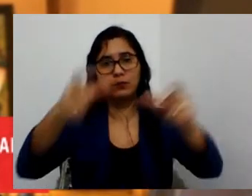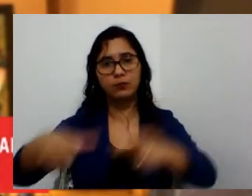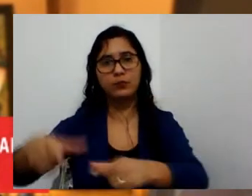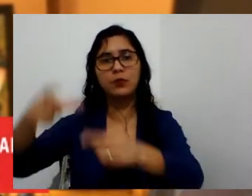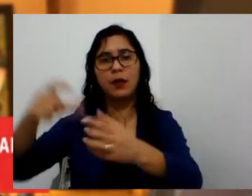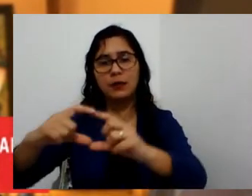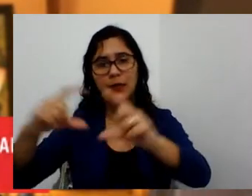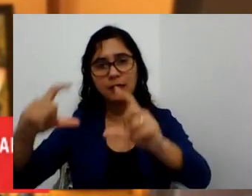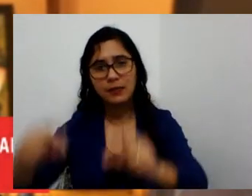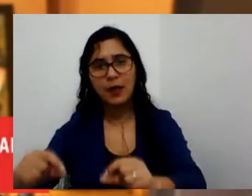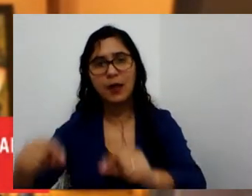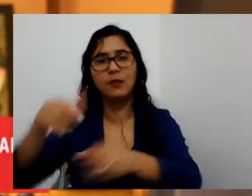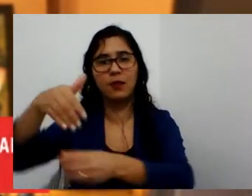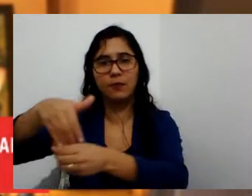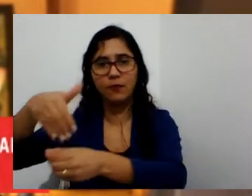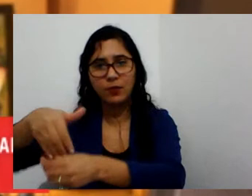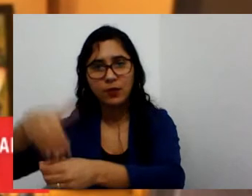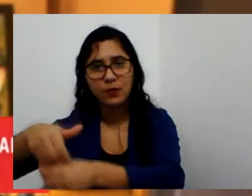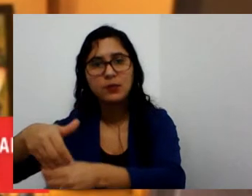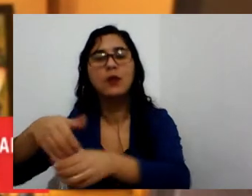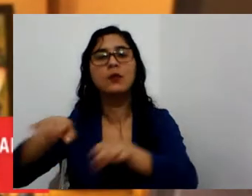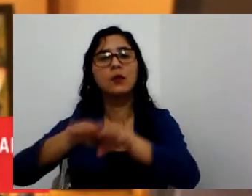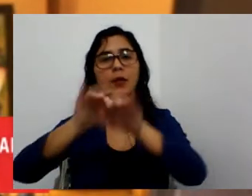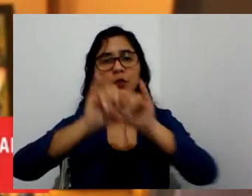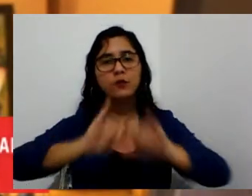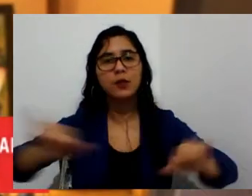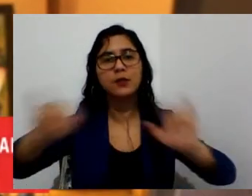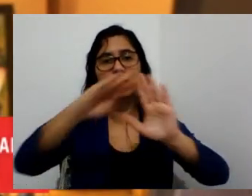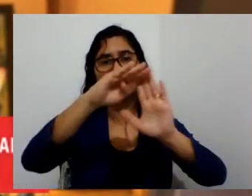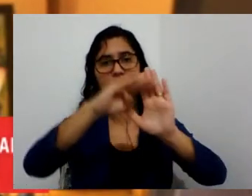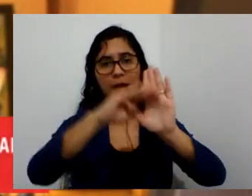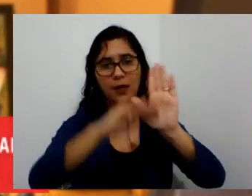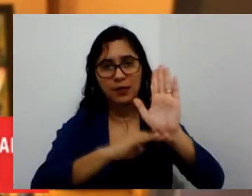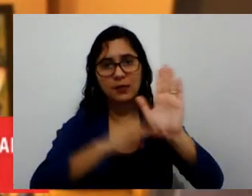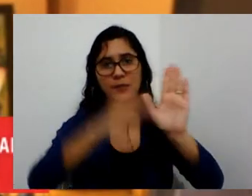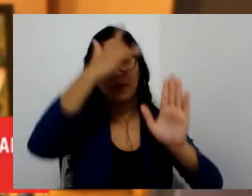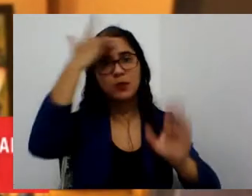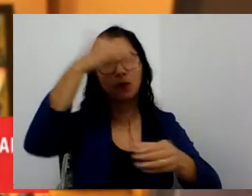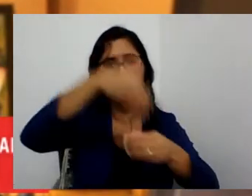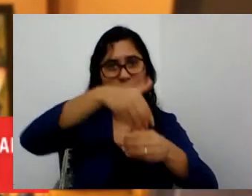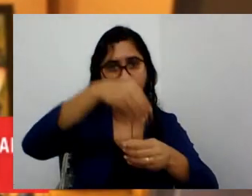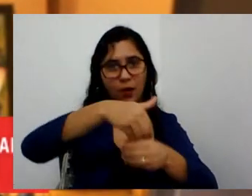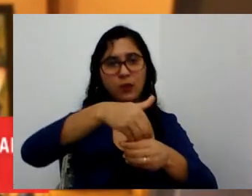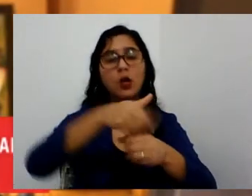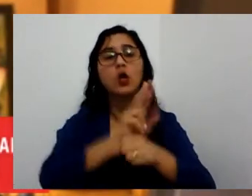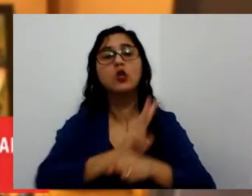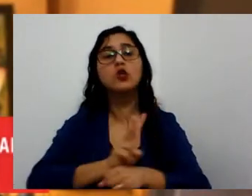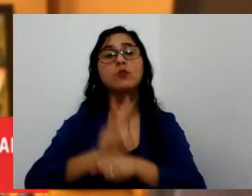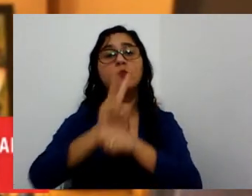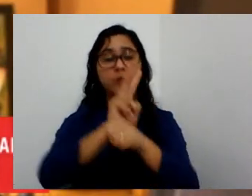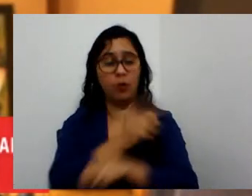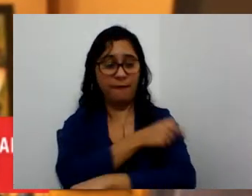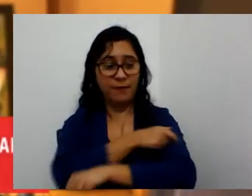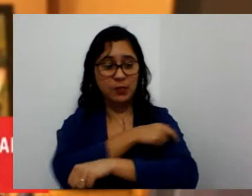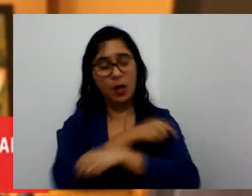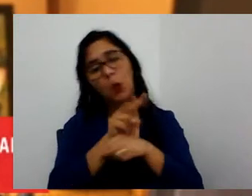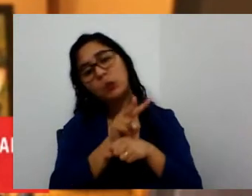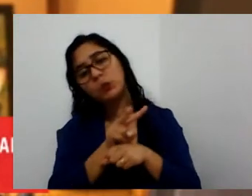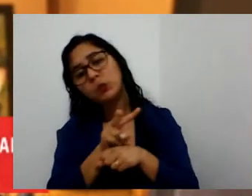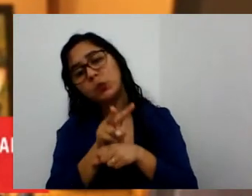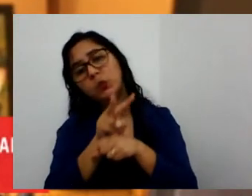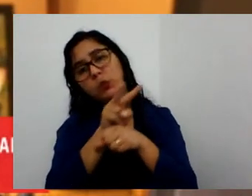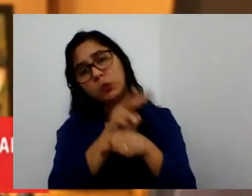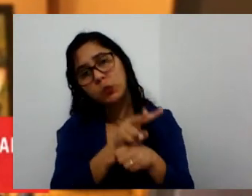cédulas de votação e a divulgação das listas de votantes, sob a supervisão dos fiscais das candidaturas,